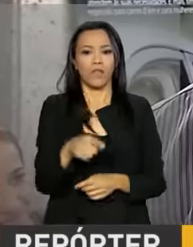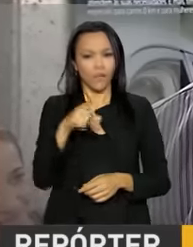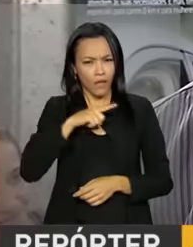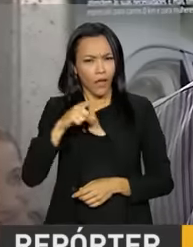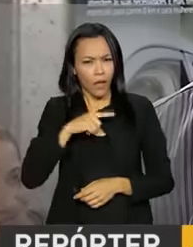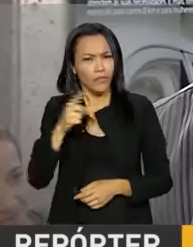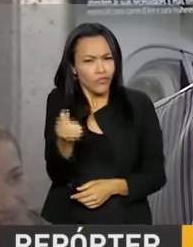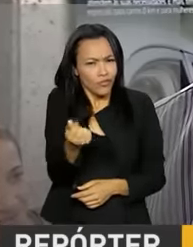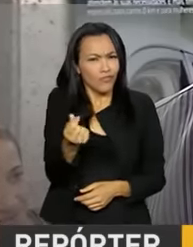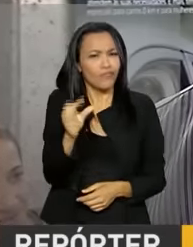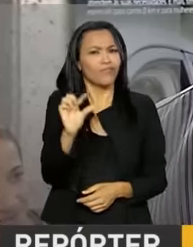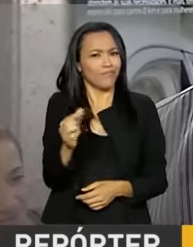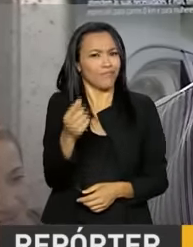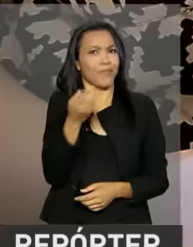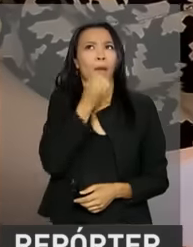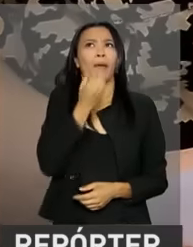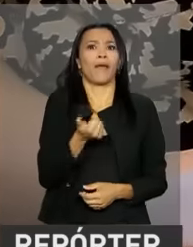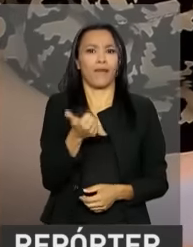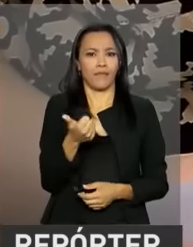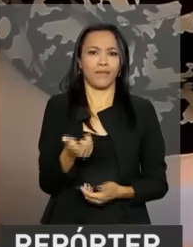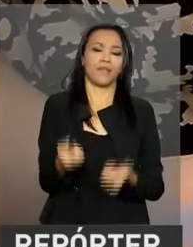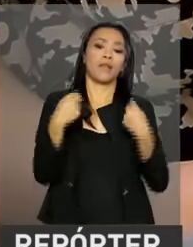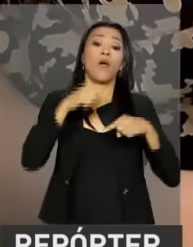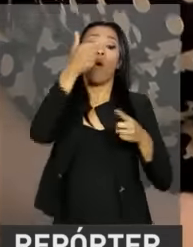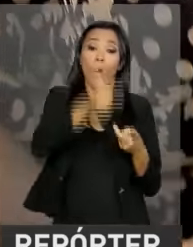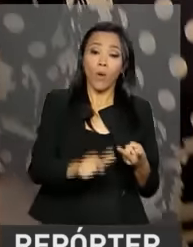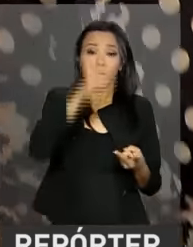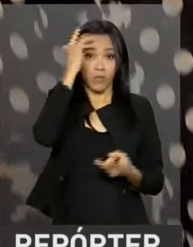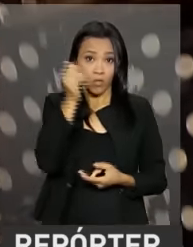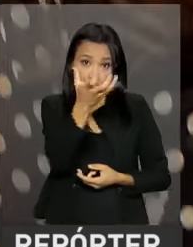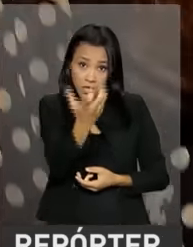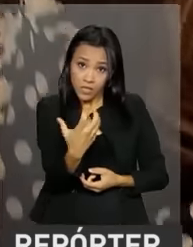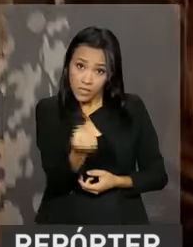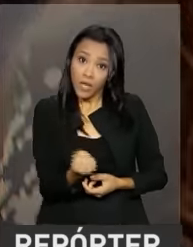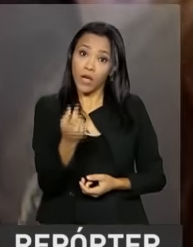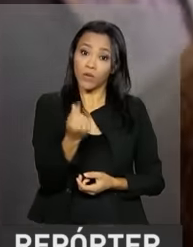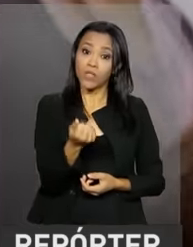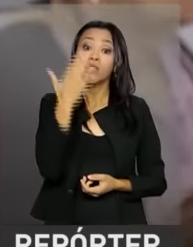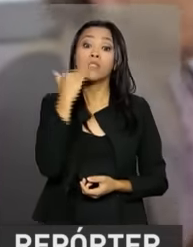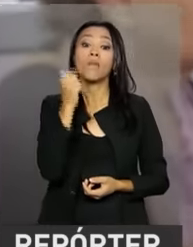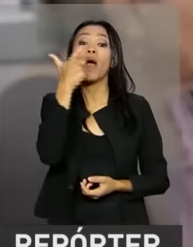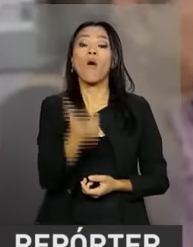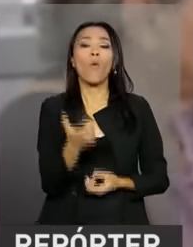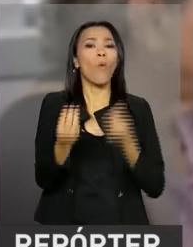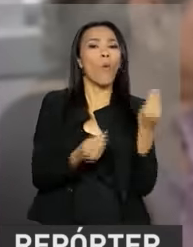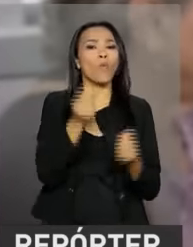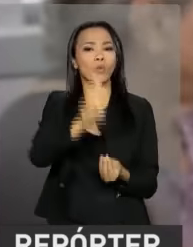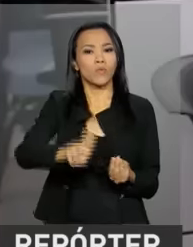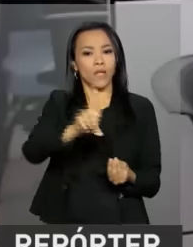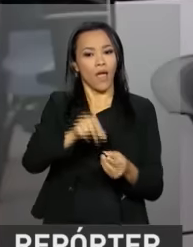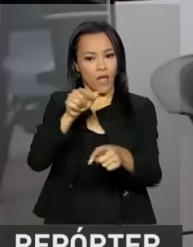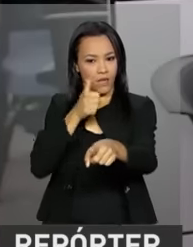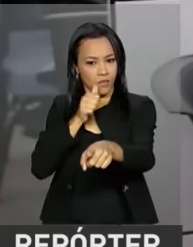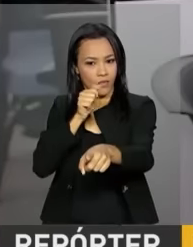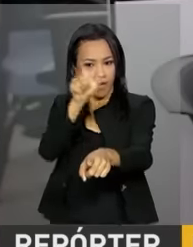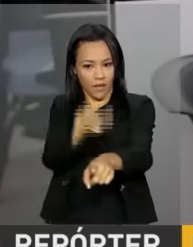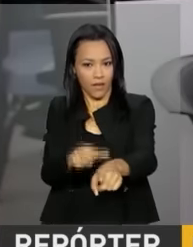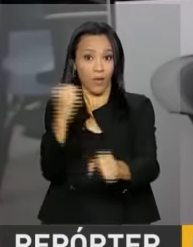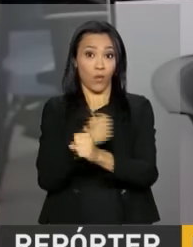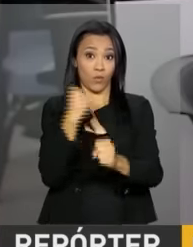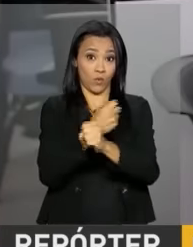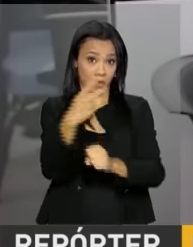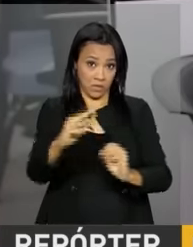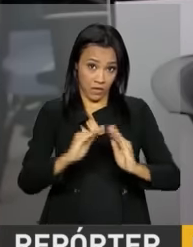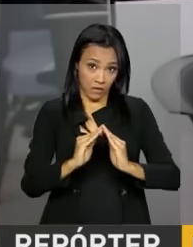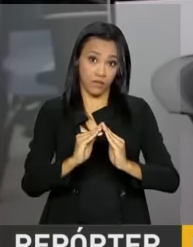alguma coisa para receber Ainda bem né outra que vai receber o dinheiro e já sabe onde vai investir é Raimunda construir minha minha